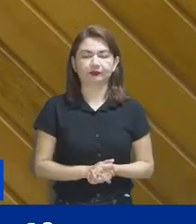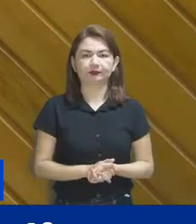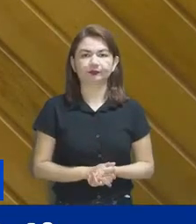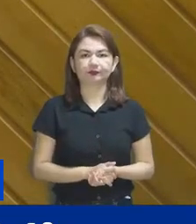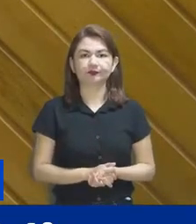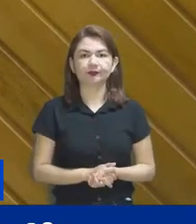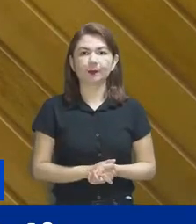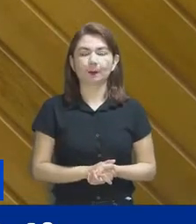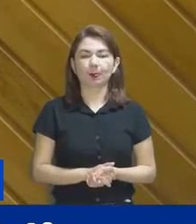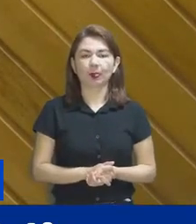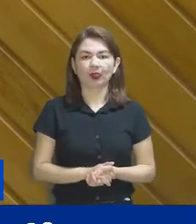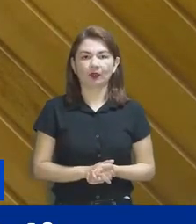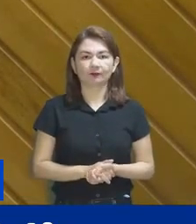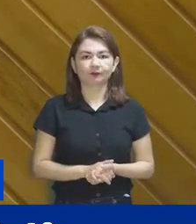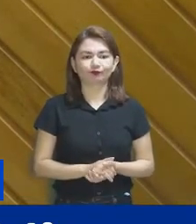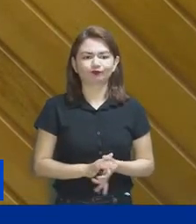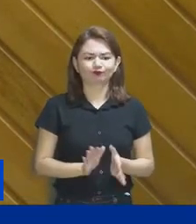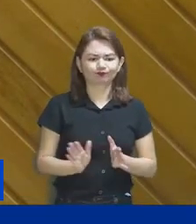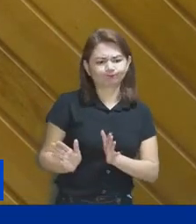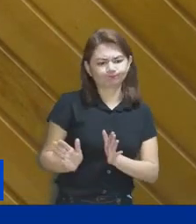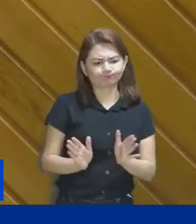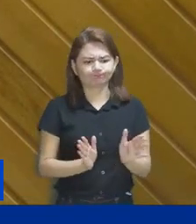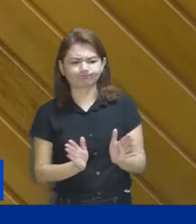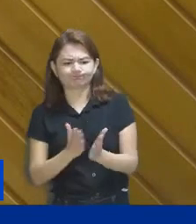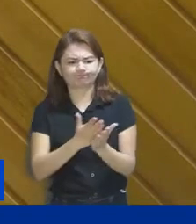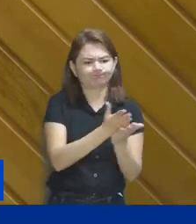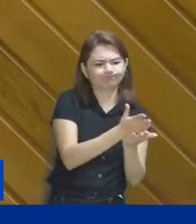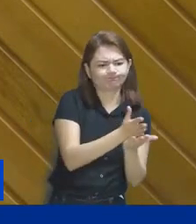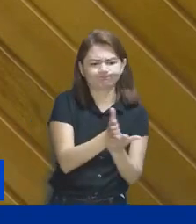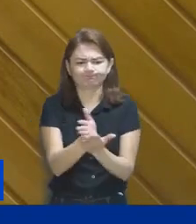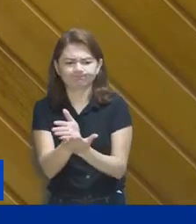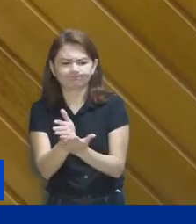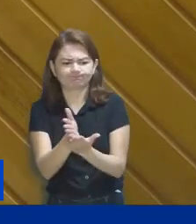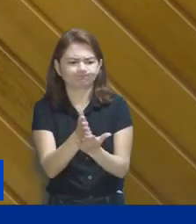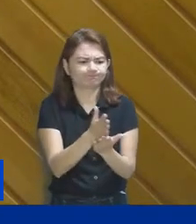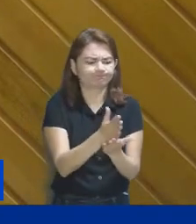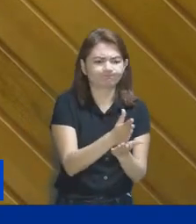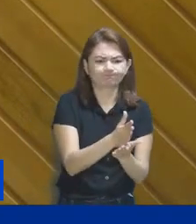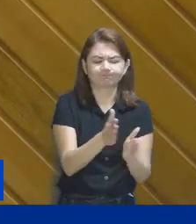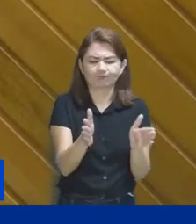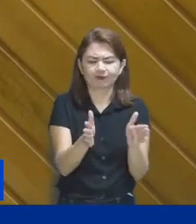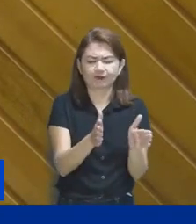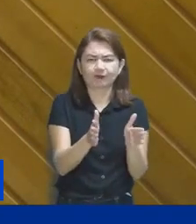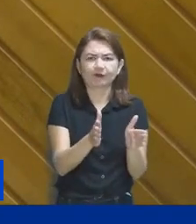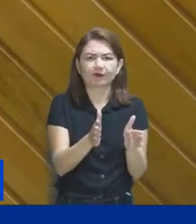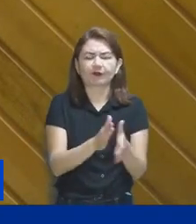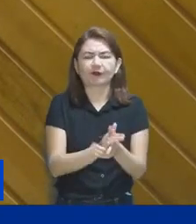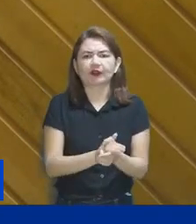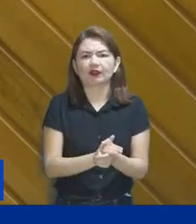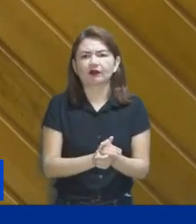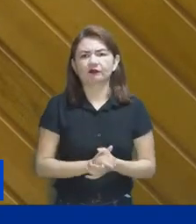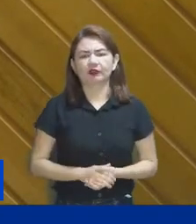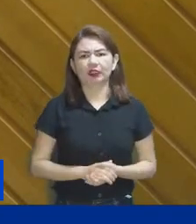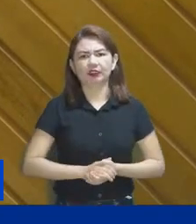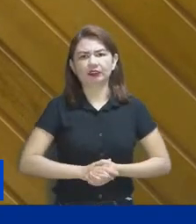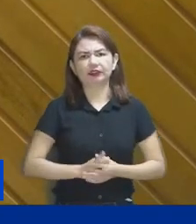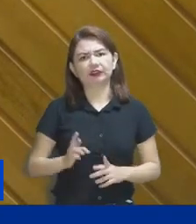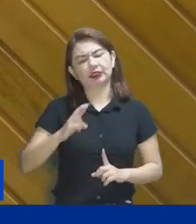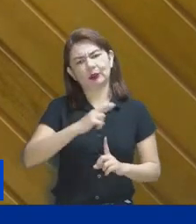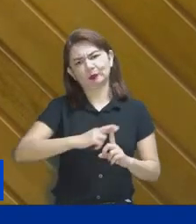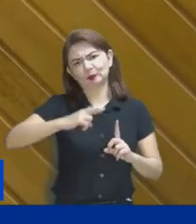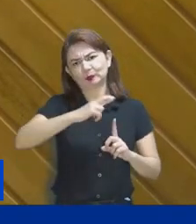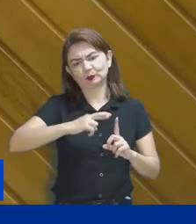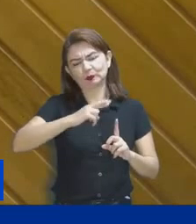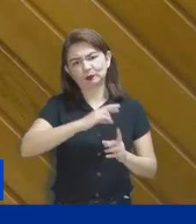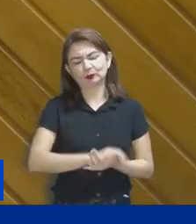inquisitorial, infelizmente, ela não foi bem conduzida. Então, nós renovamos a impugnação dessa testemunha que não prestou